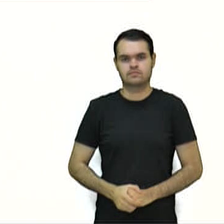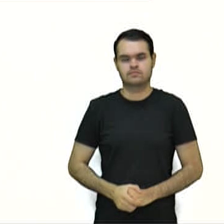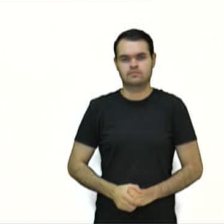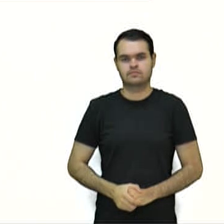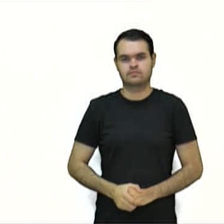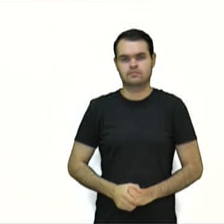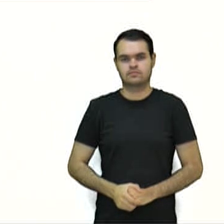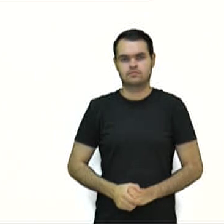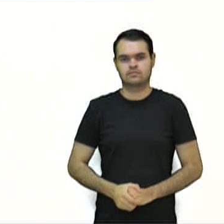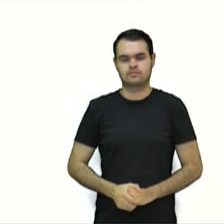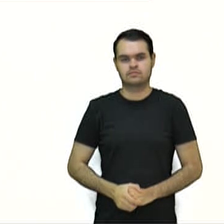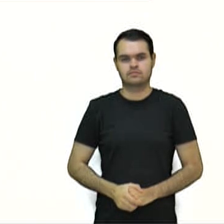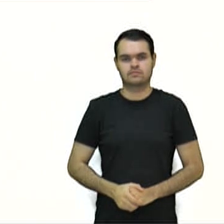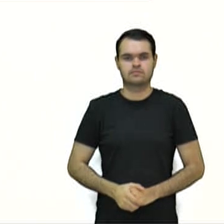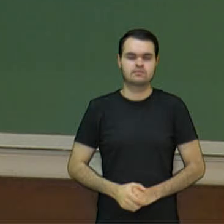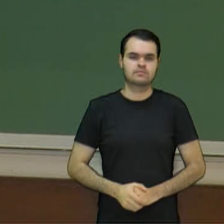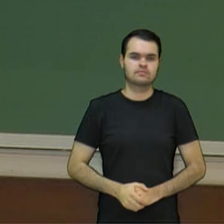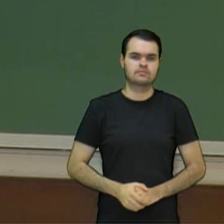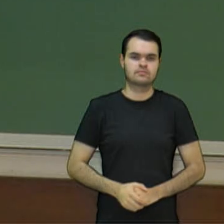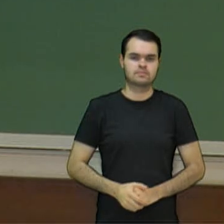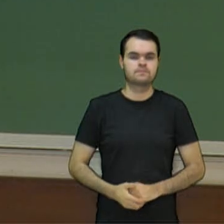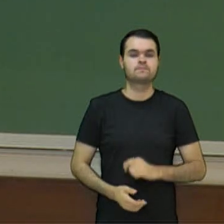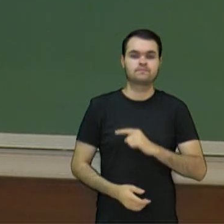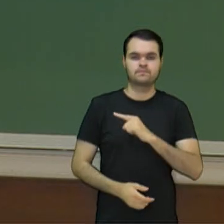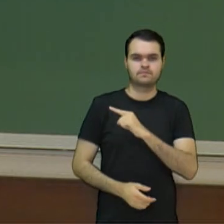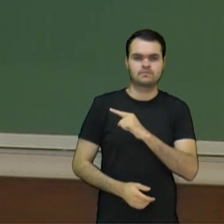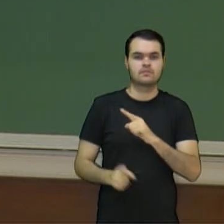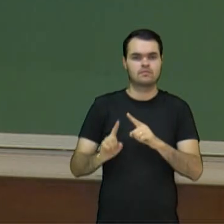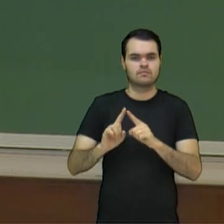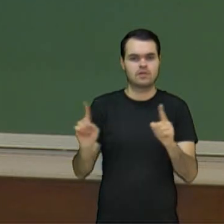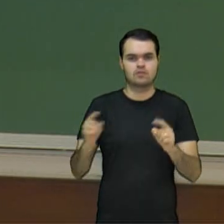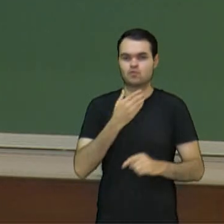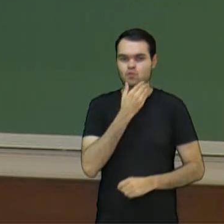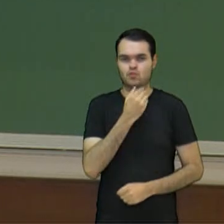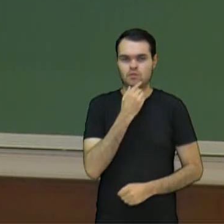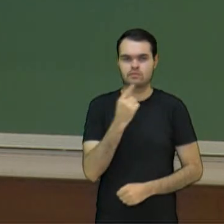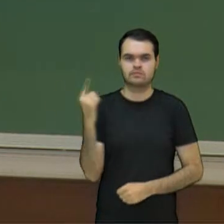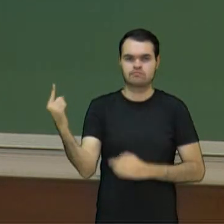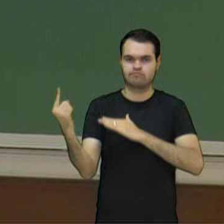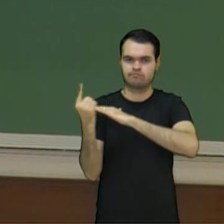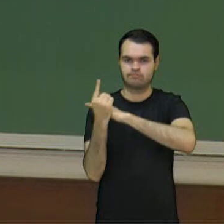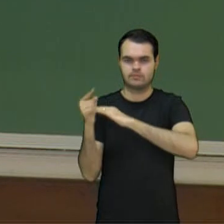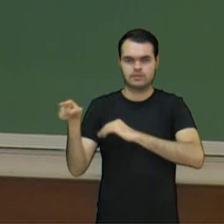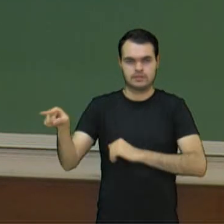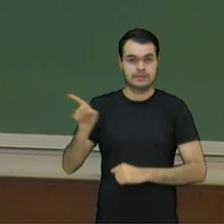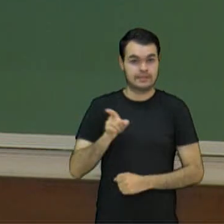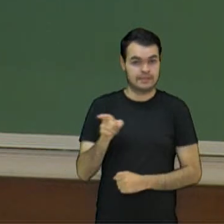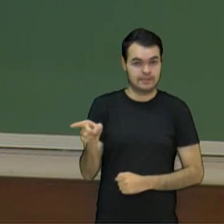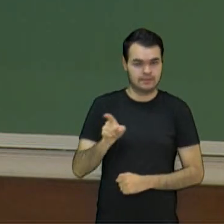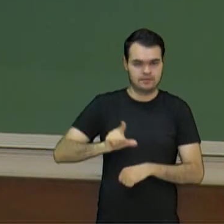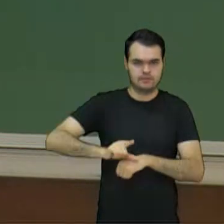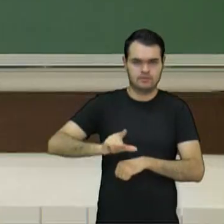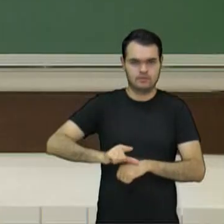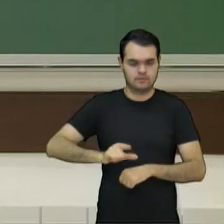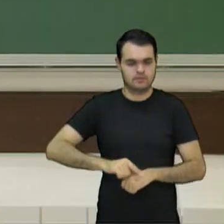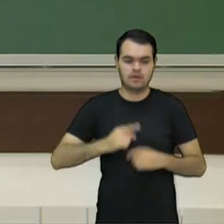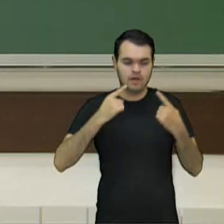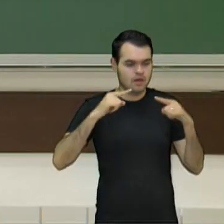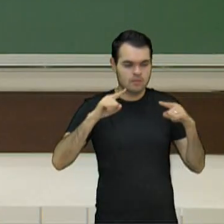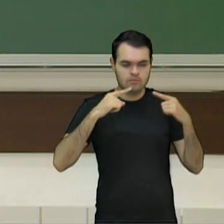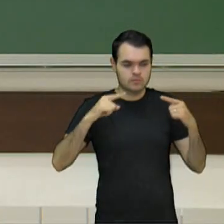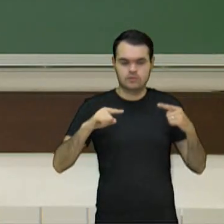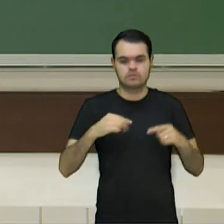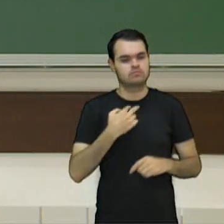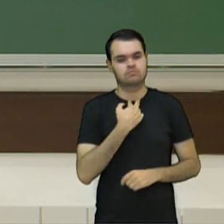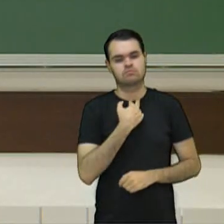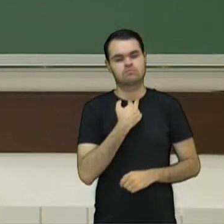there said the music wouldn't play. Então, mas o homem disse lá que a música